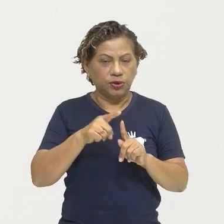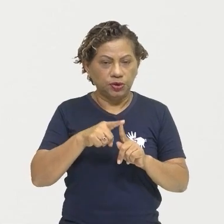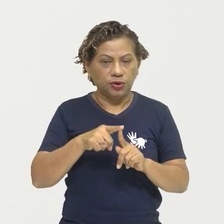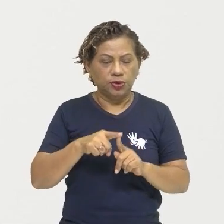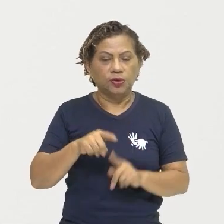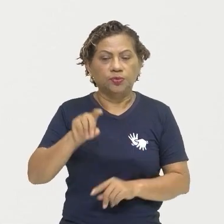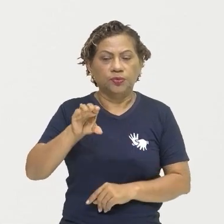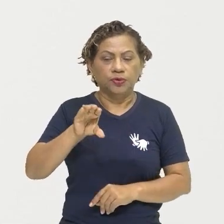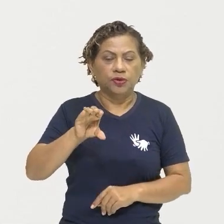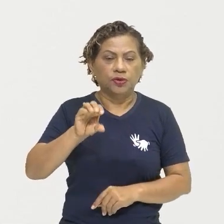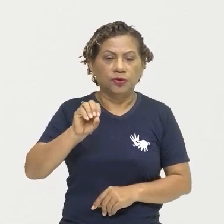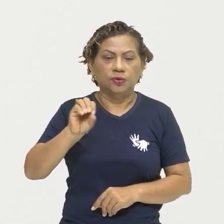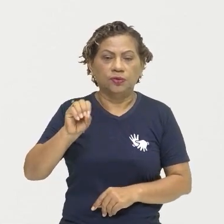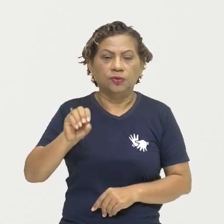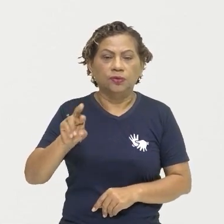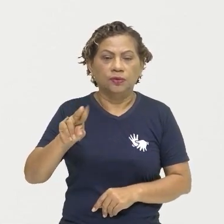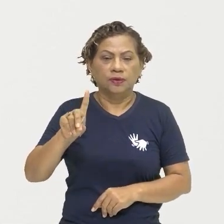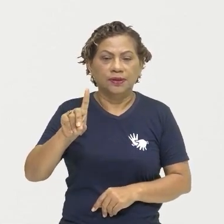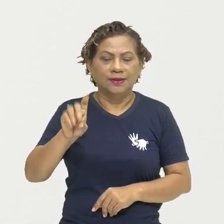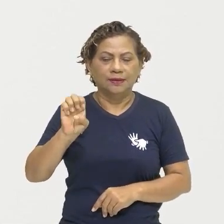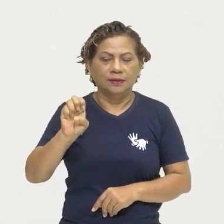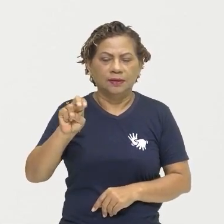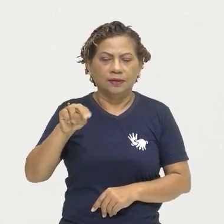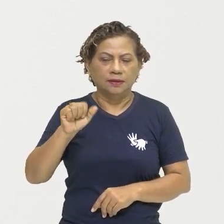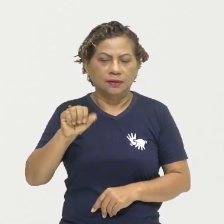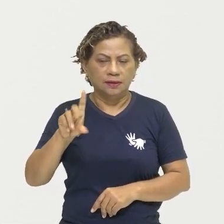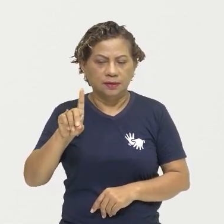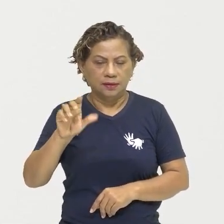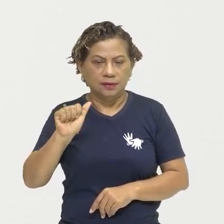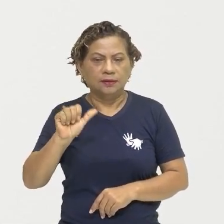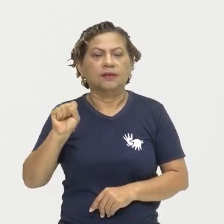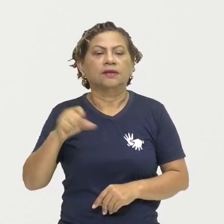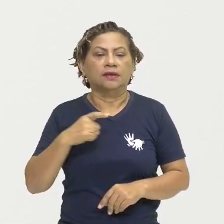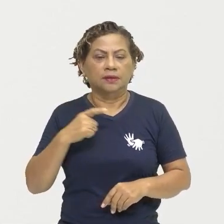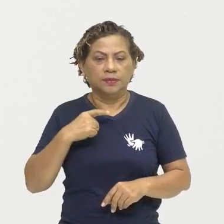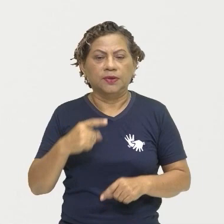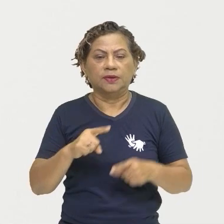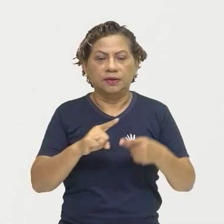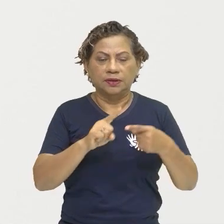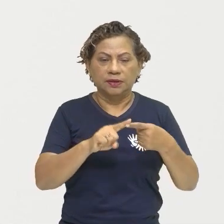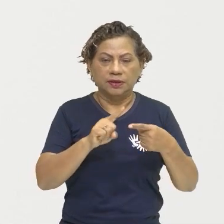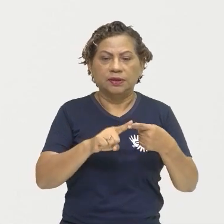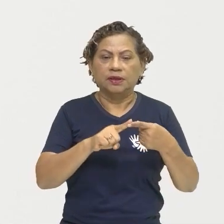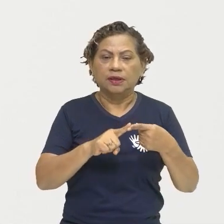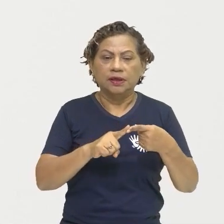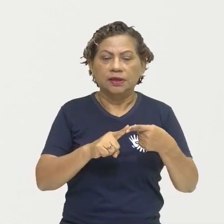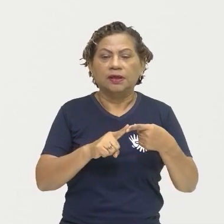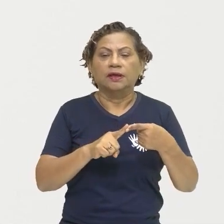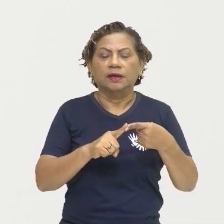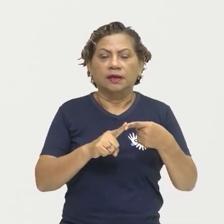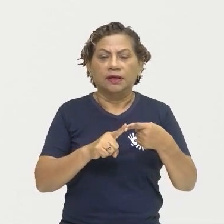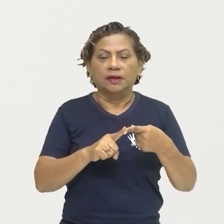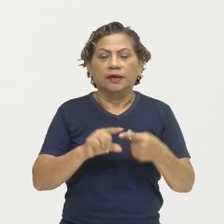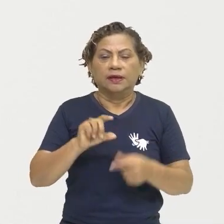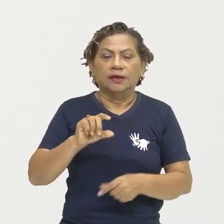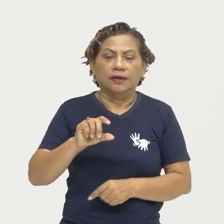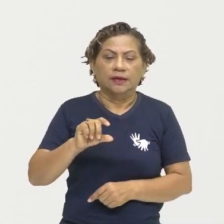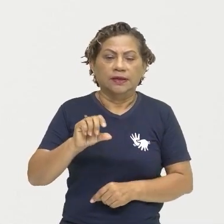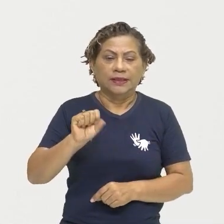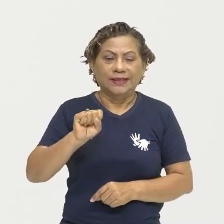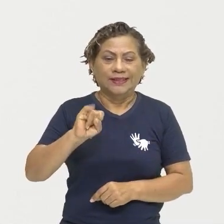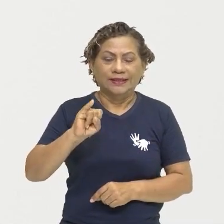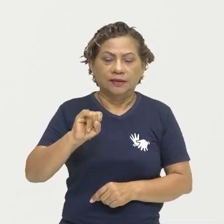não vir iniciadas, introduzidas por conjunções coordenativas. Confere? Então, por isso elas